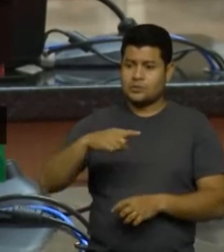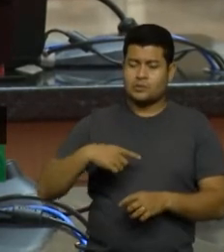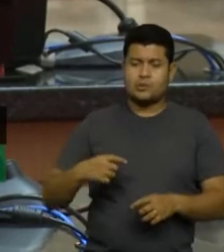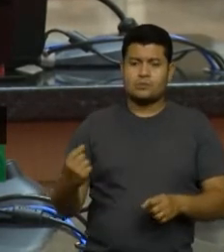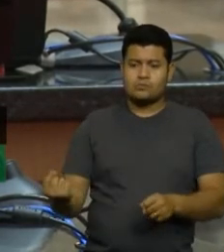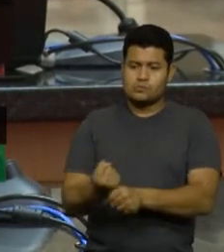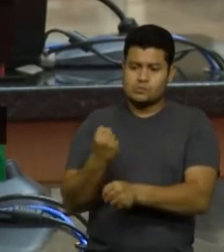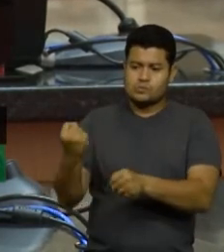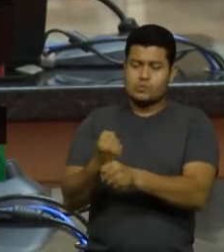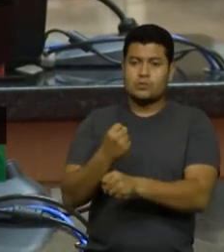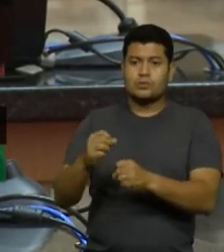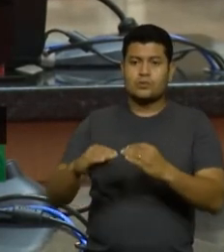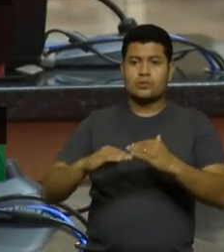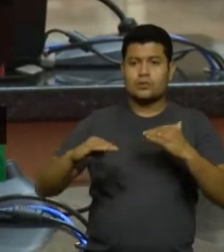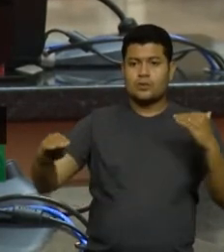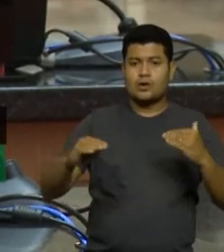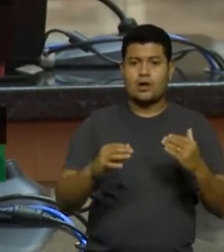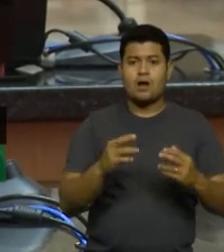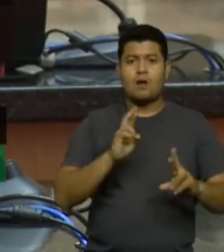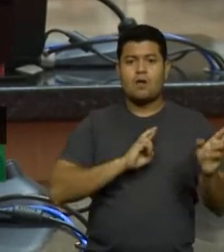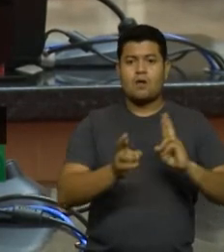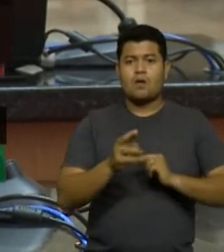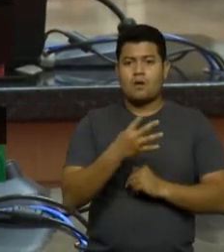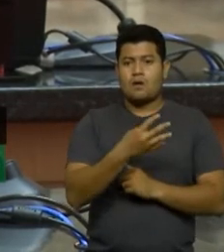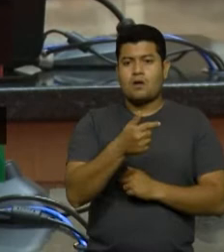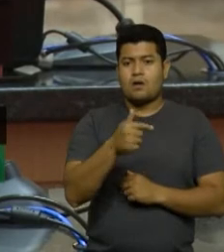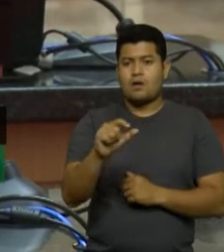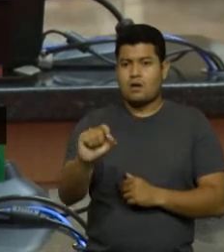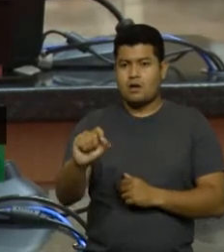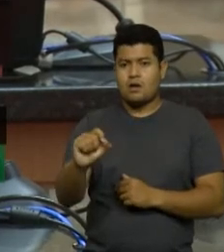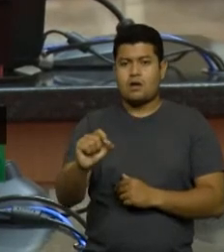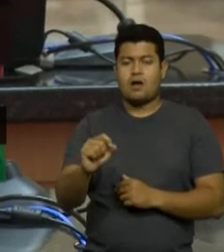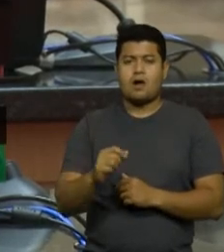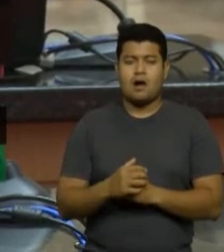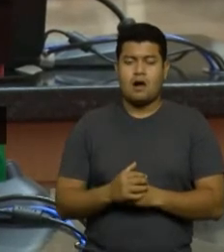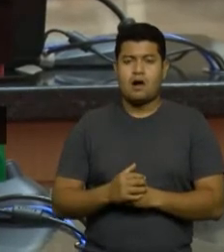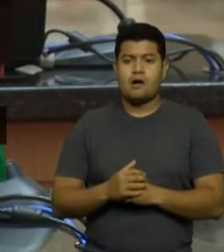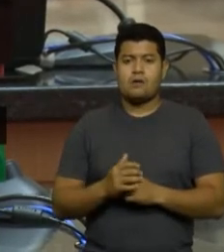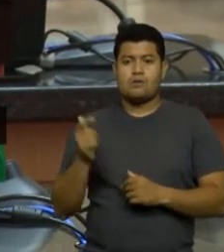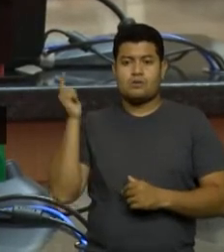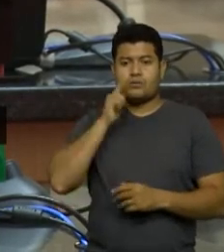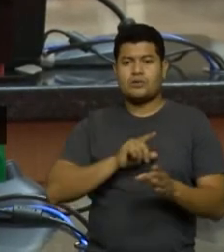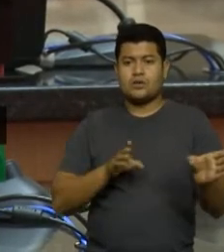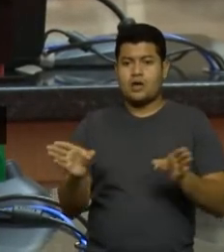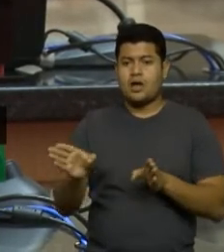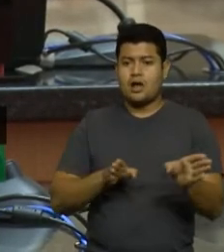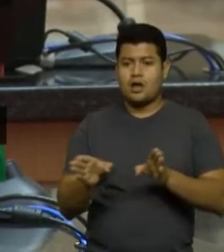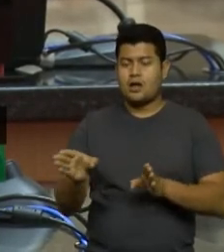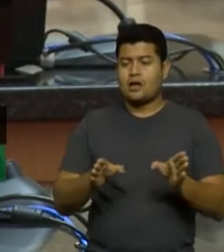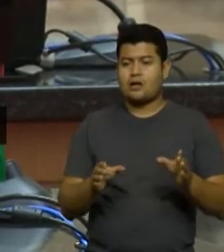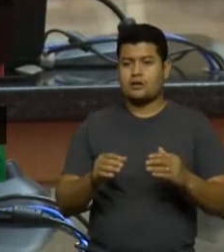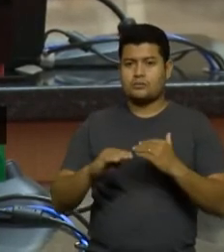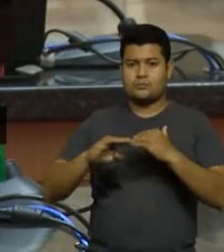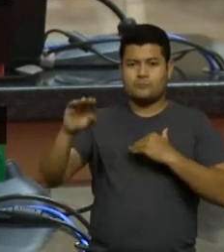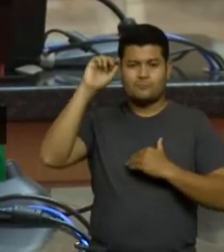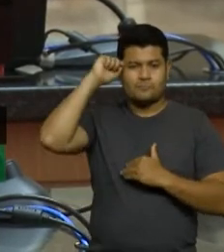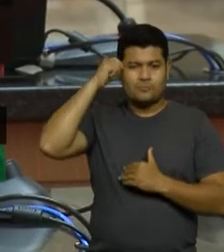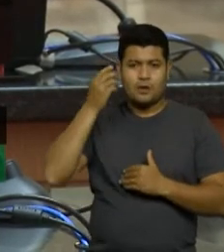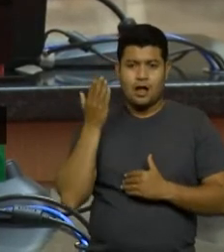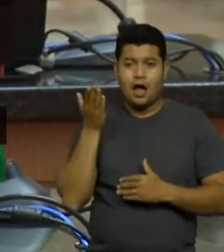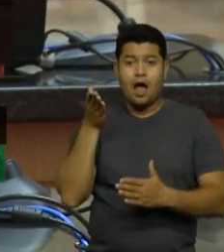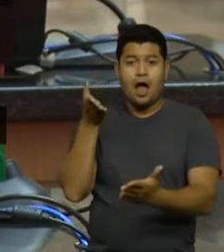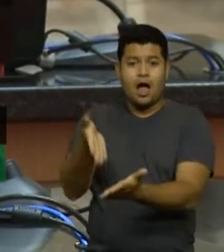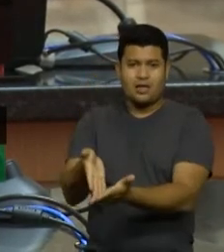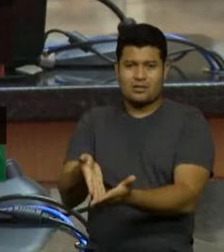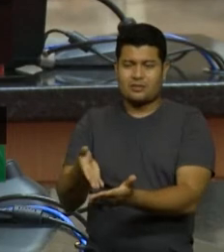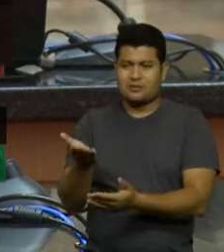entre a 470, levando o acesso pavimentado ao município de Abidão Batista.